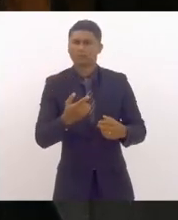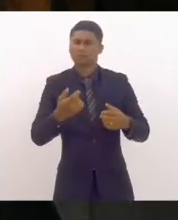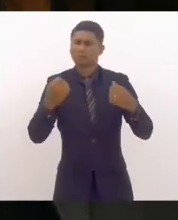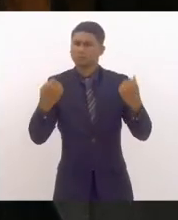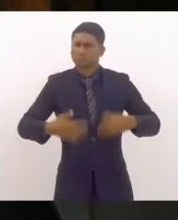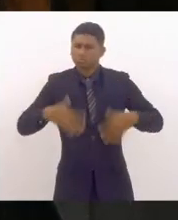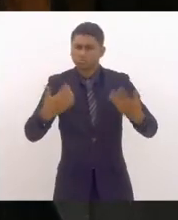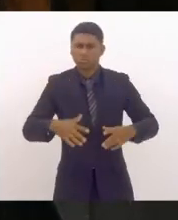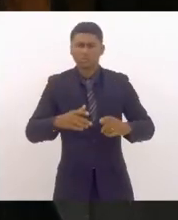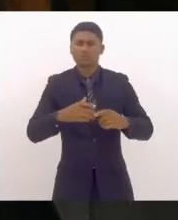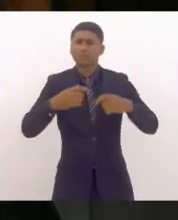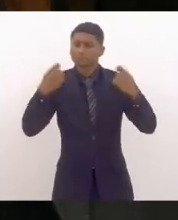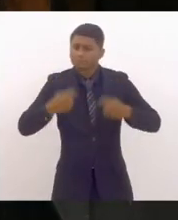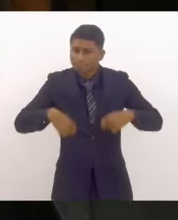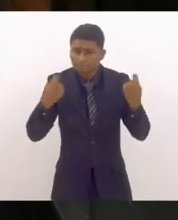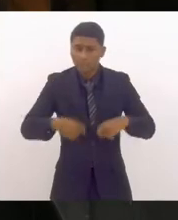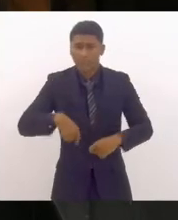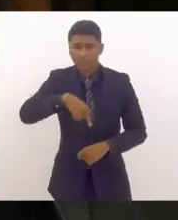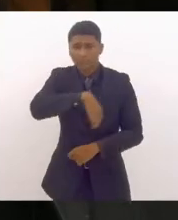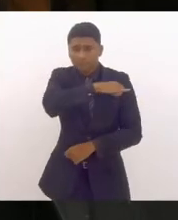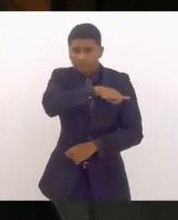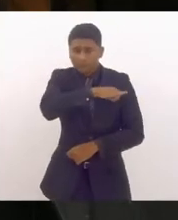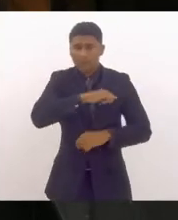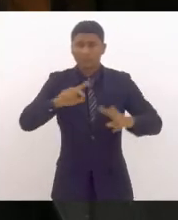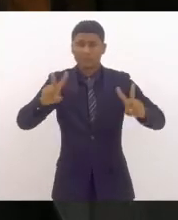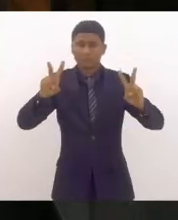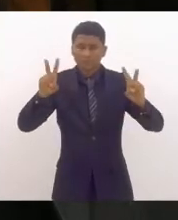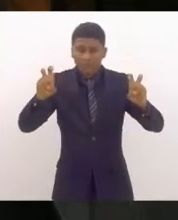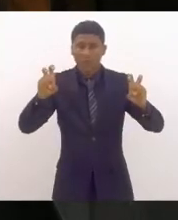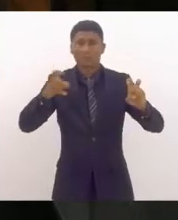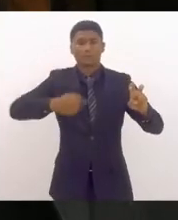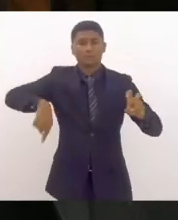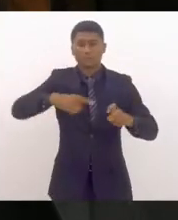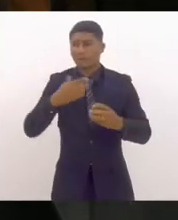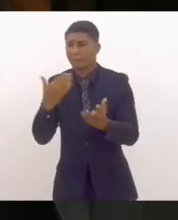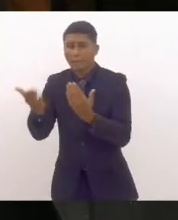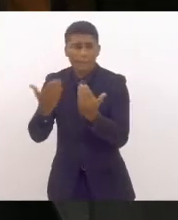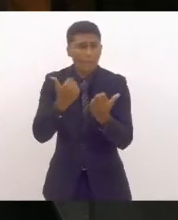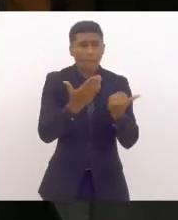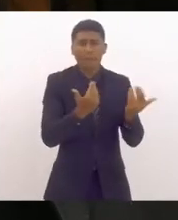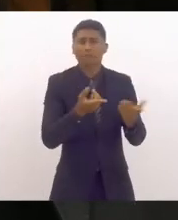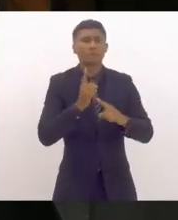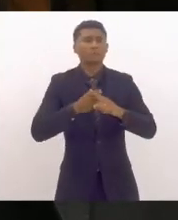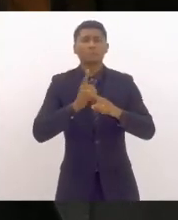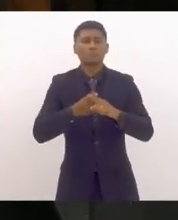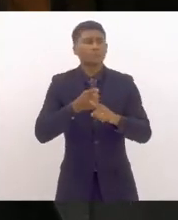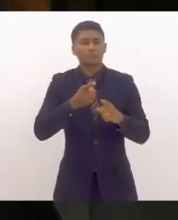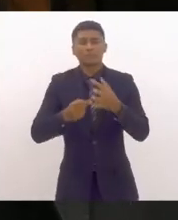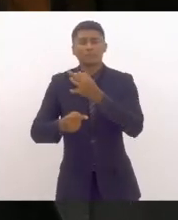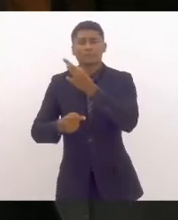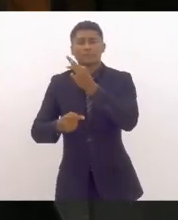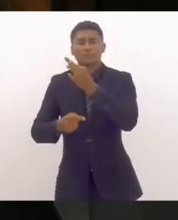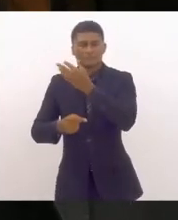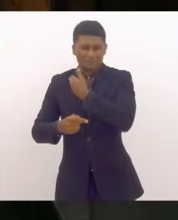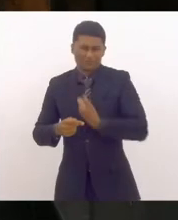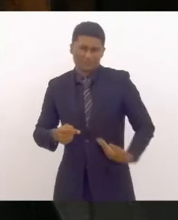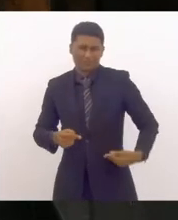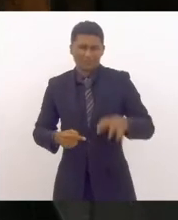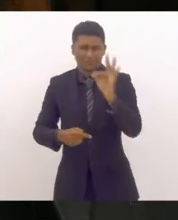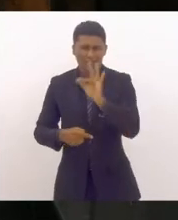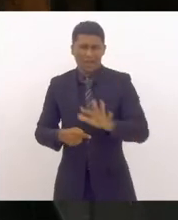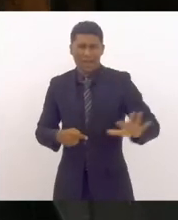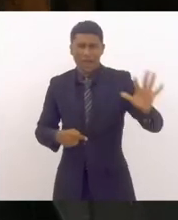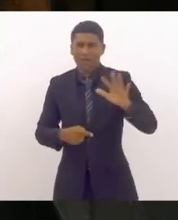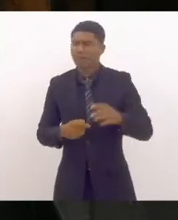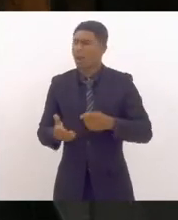a bancada do Rio de Janeiro não posso aprofundar esse tema e discutir por que que a união cobra juros não